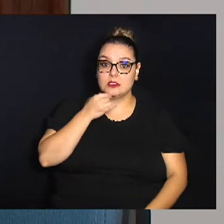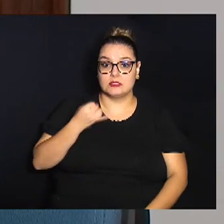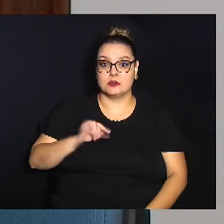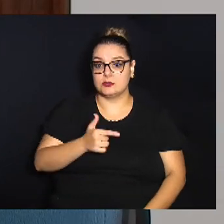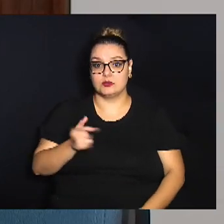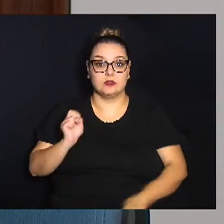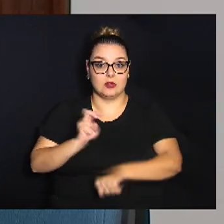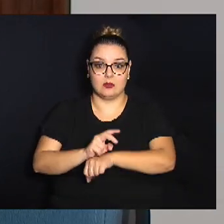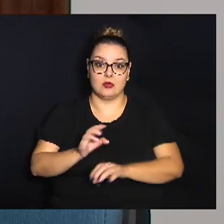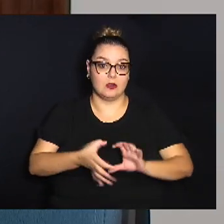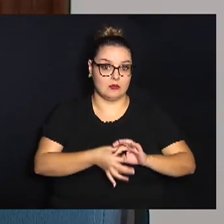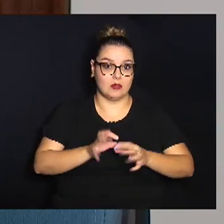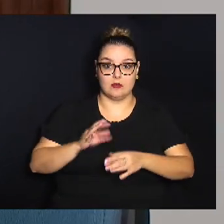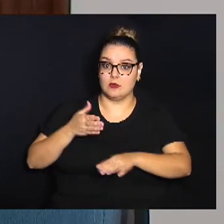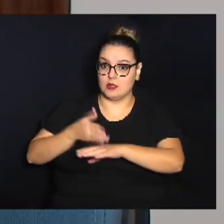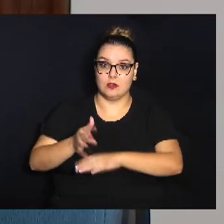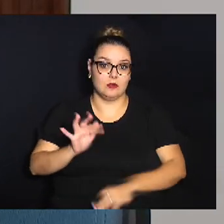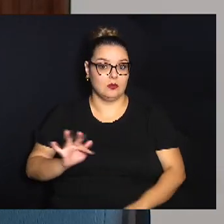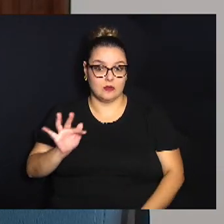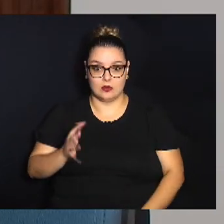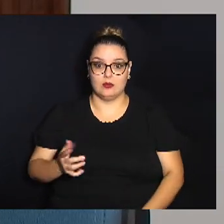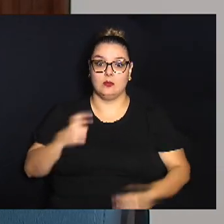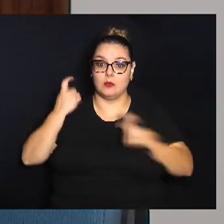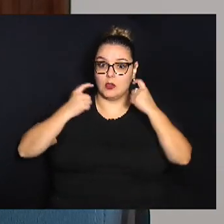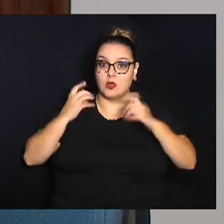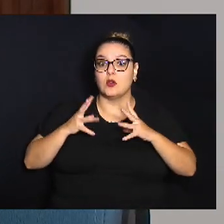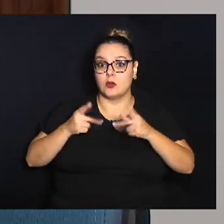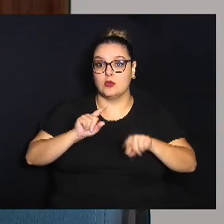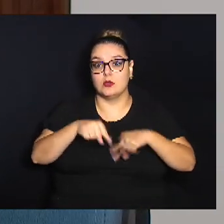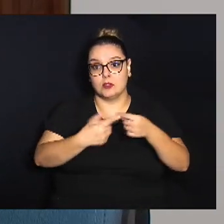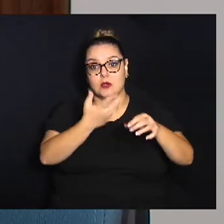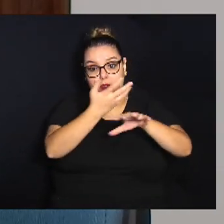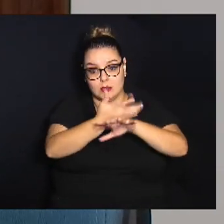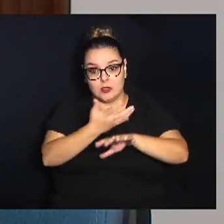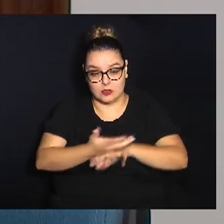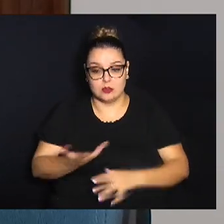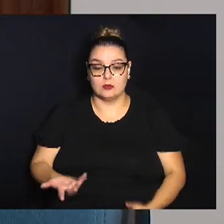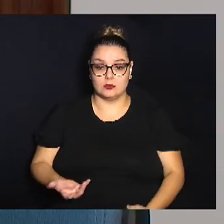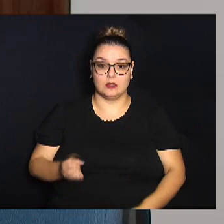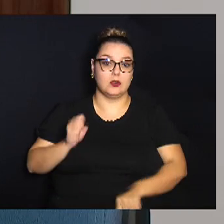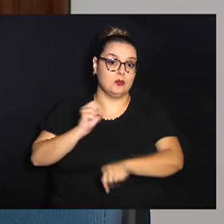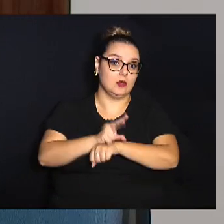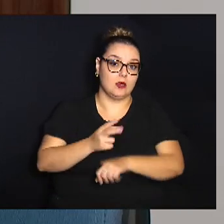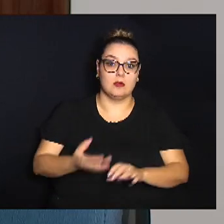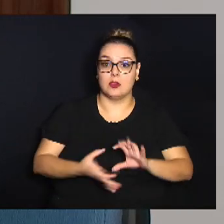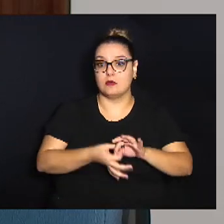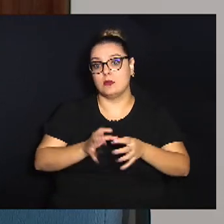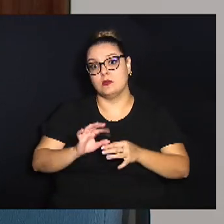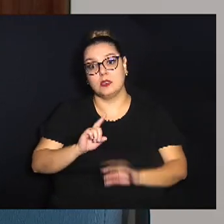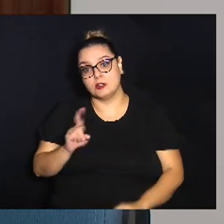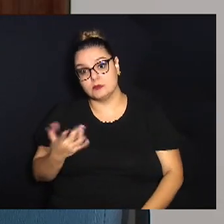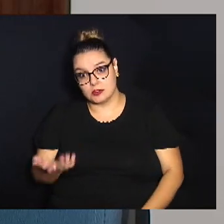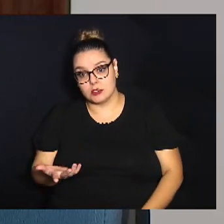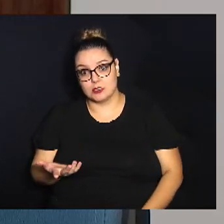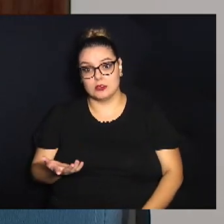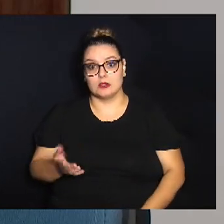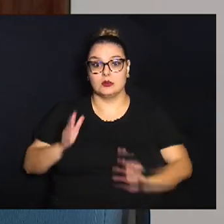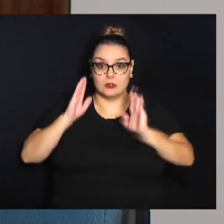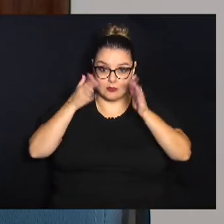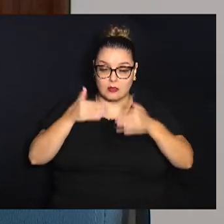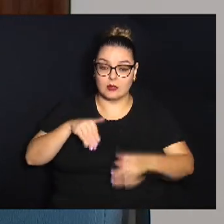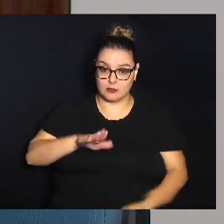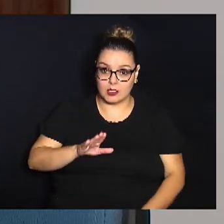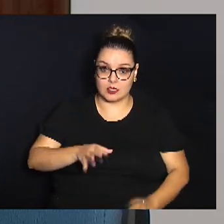vagas olímpicas para eu entrar numa faculdade, eu teria que me preocupar com todas as outras disciplinas. Com as vagas olímpicas não era tão assim, então consegui focar mais